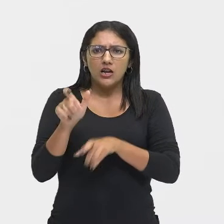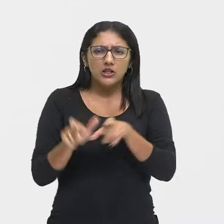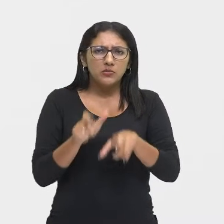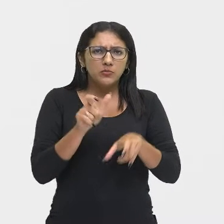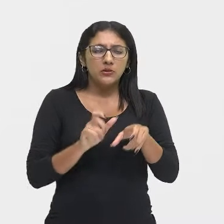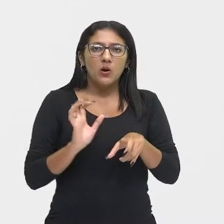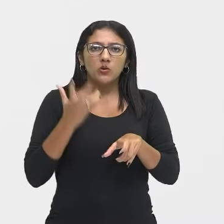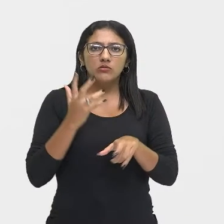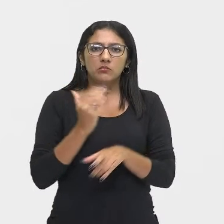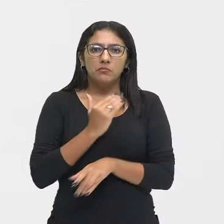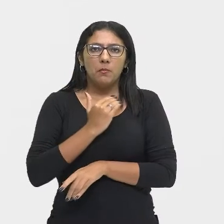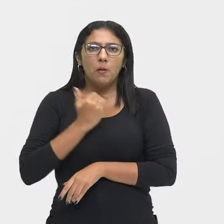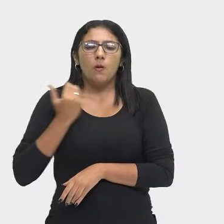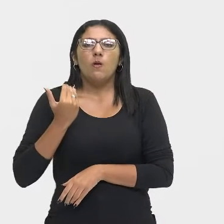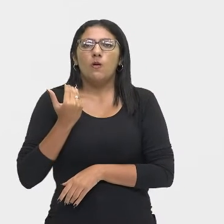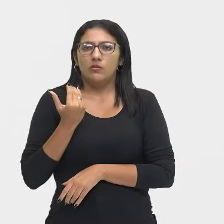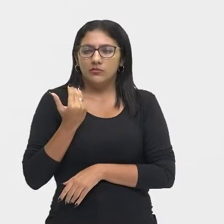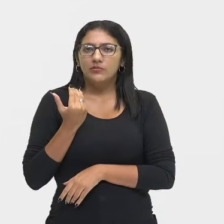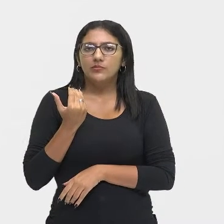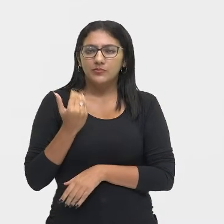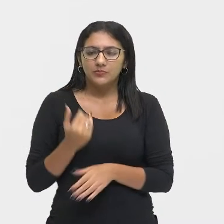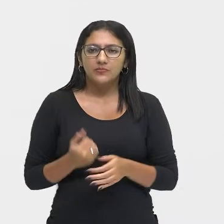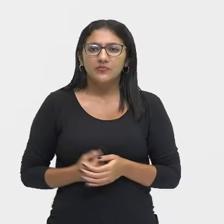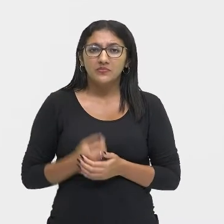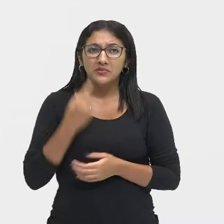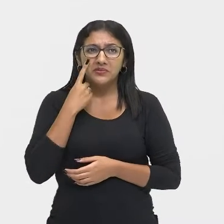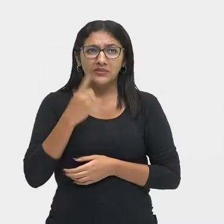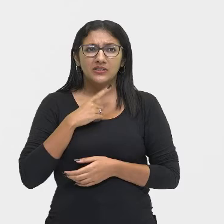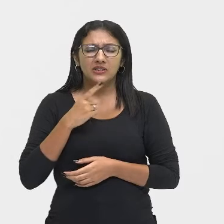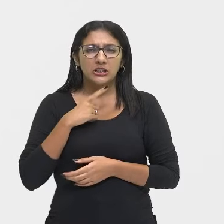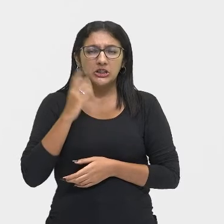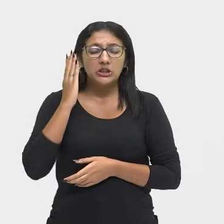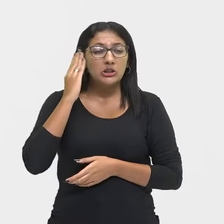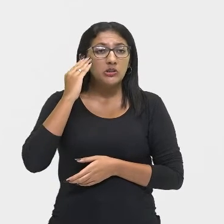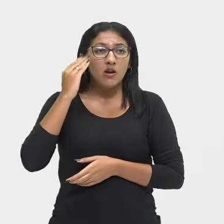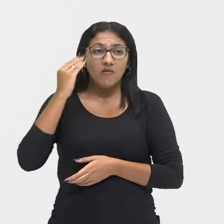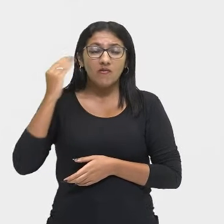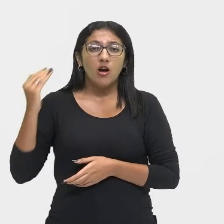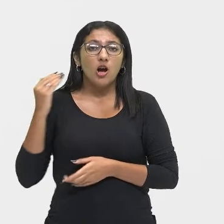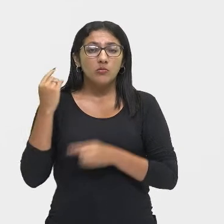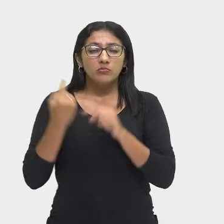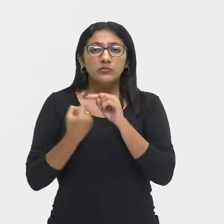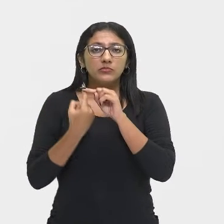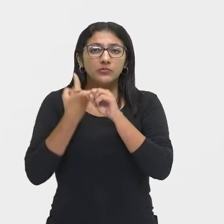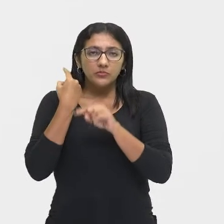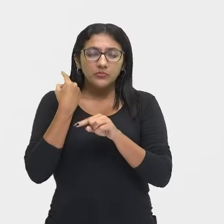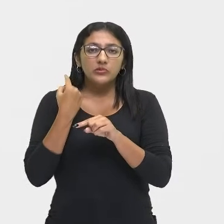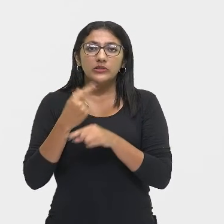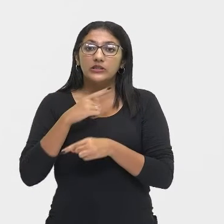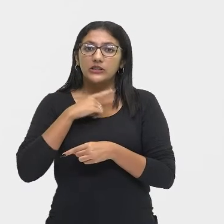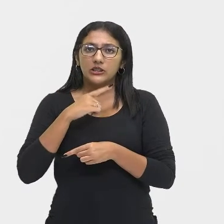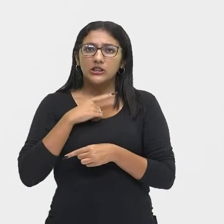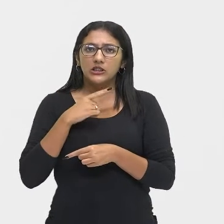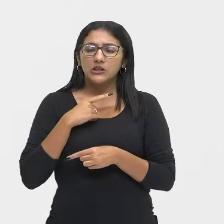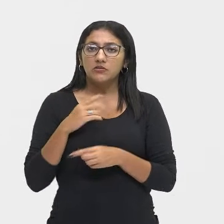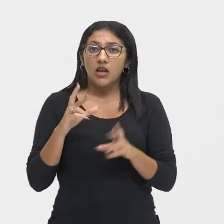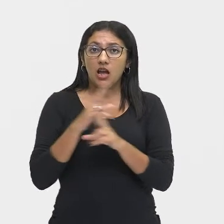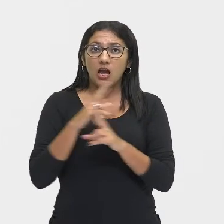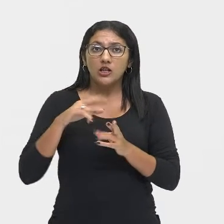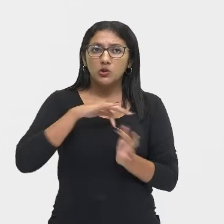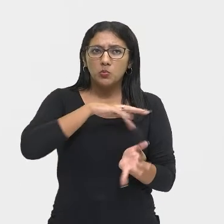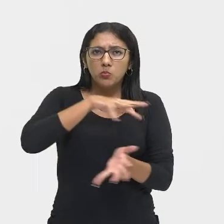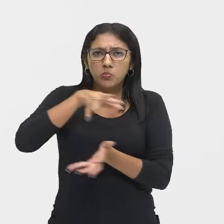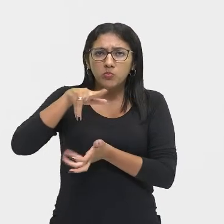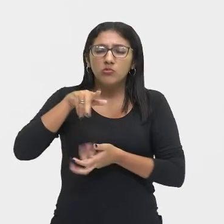cometer suicídio. Esse caso aí ficou muito famoso e ele teve proporções mundiais e teve